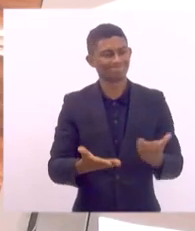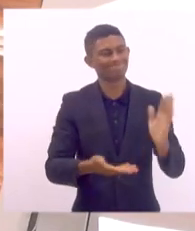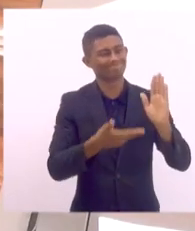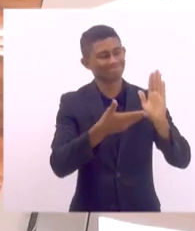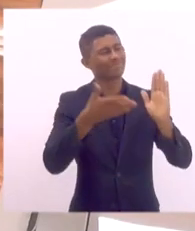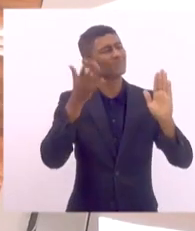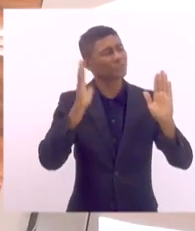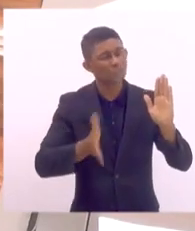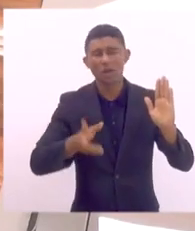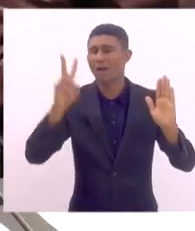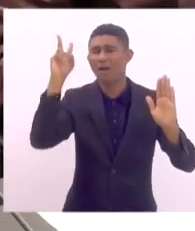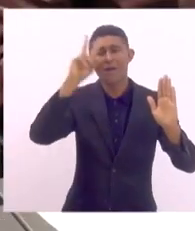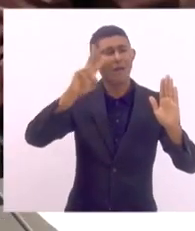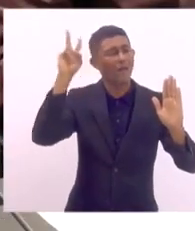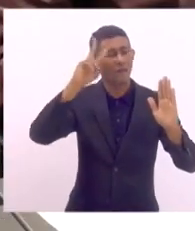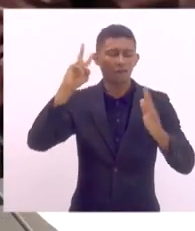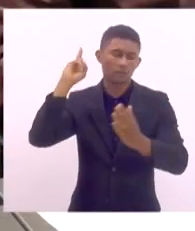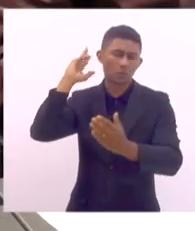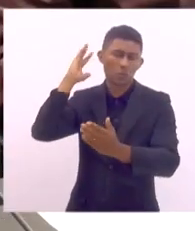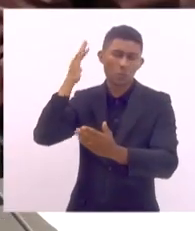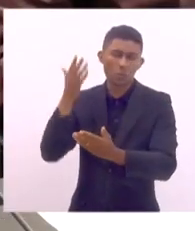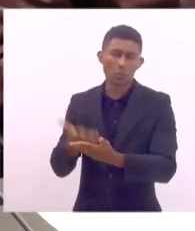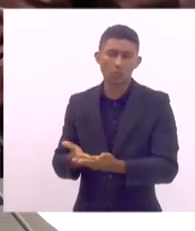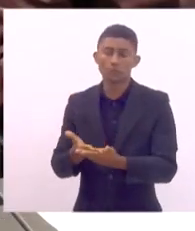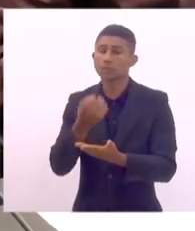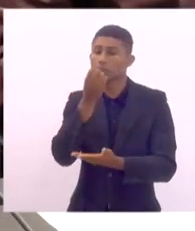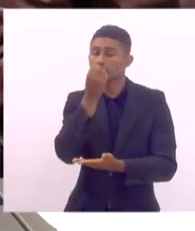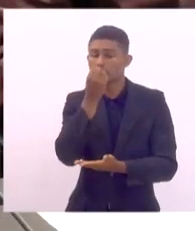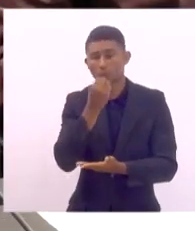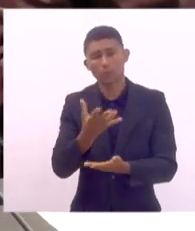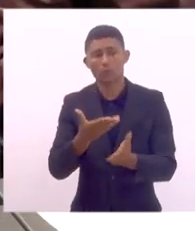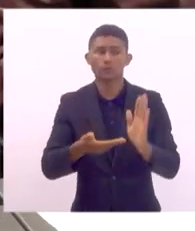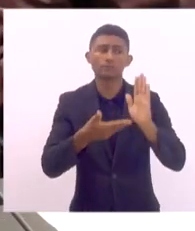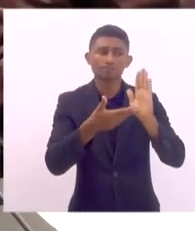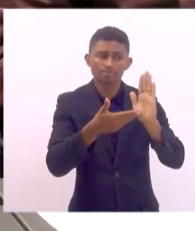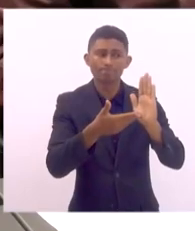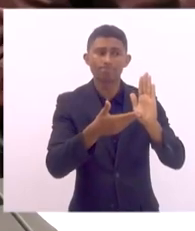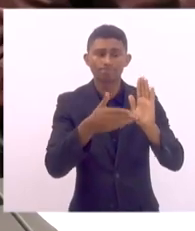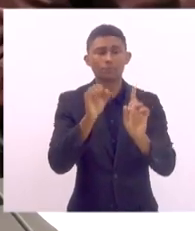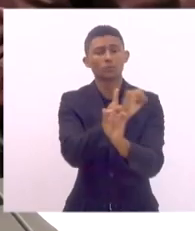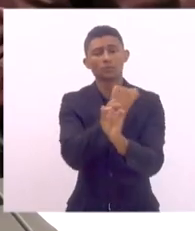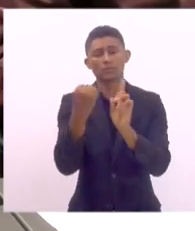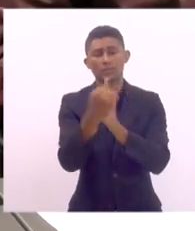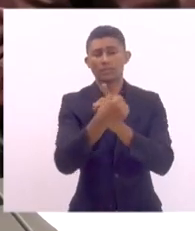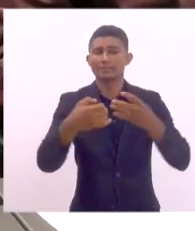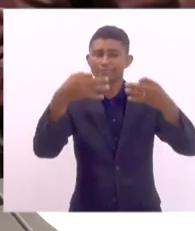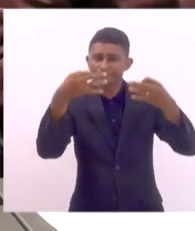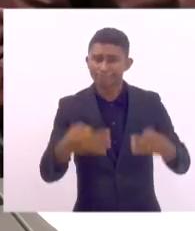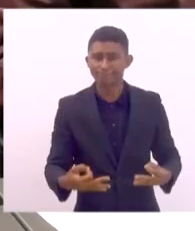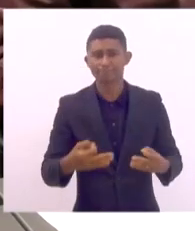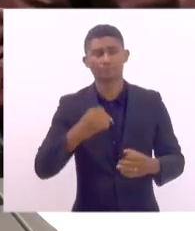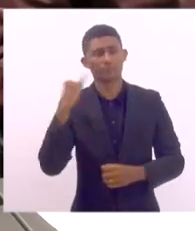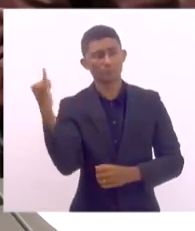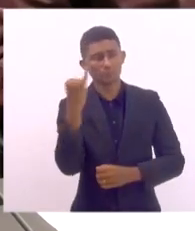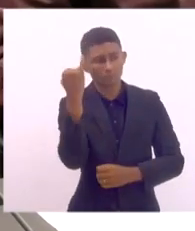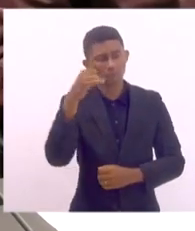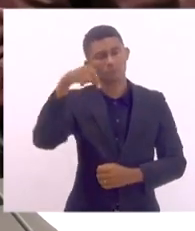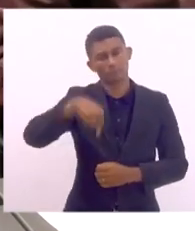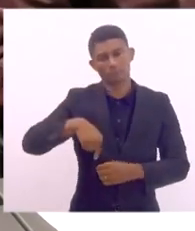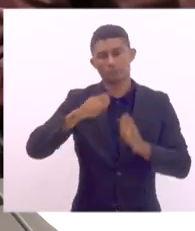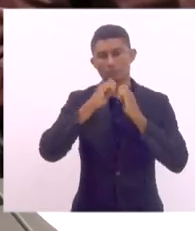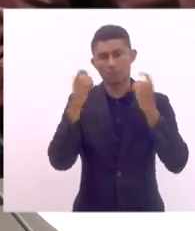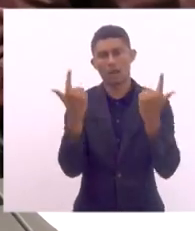aqui. E seria um ganho político e um ganho de justiça social muito importante para a nossa Assembleia